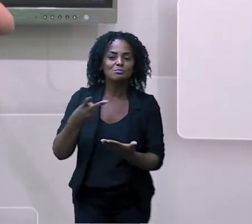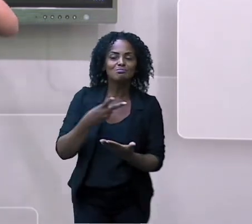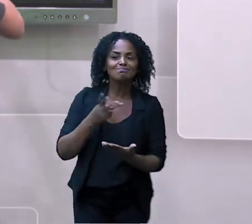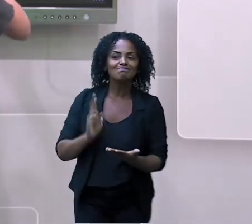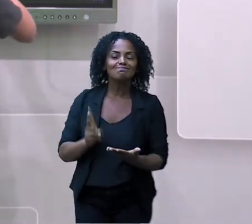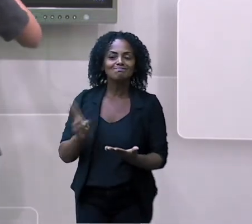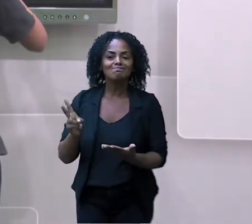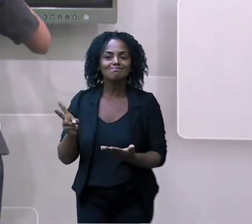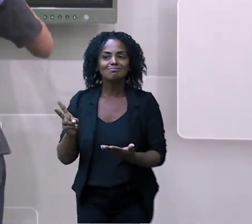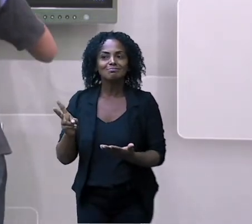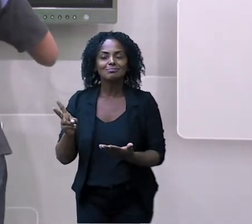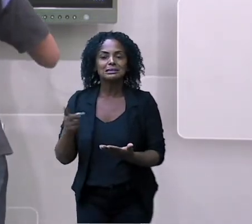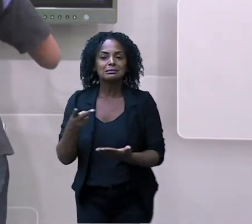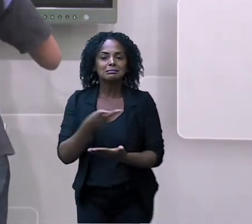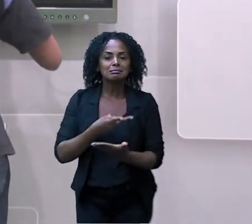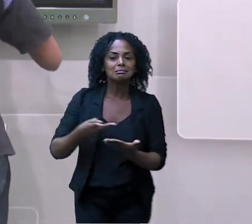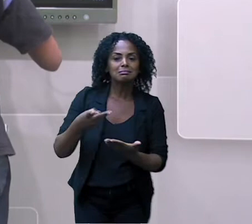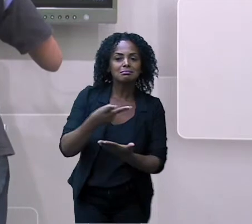cão,